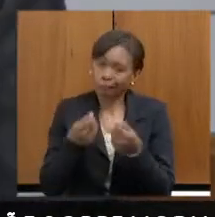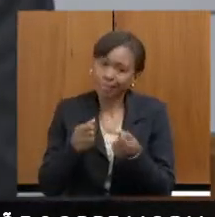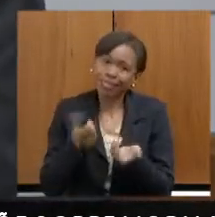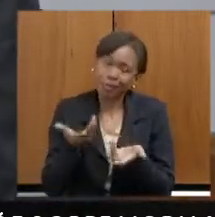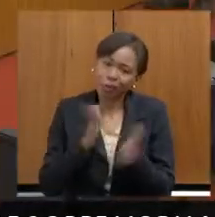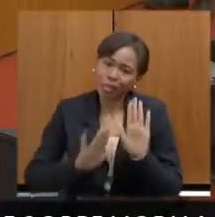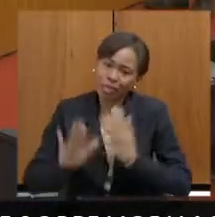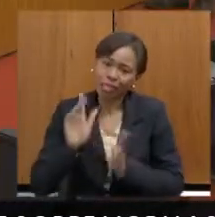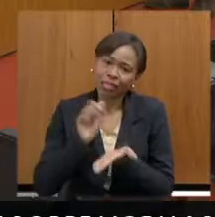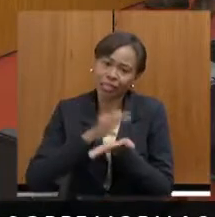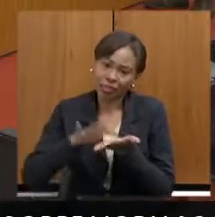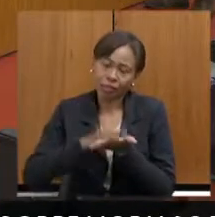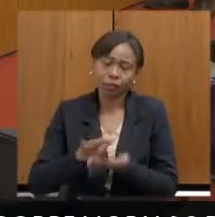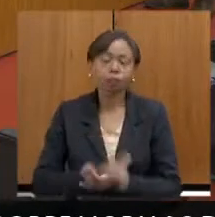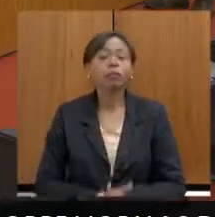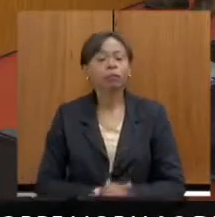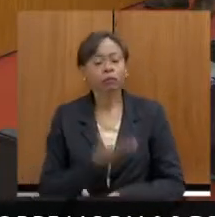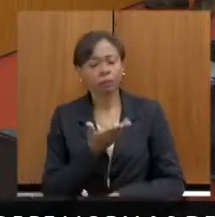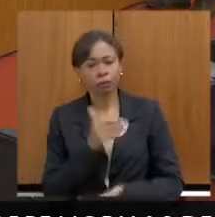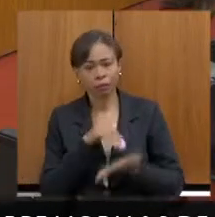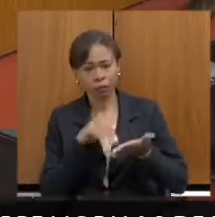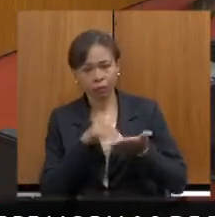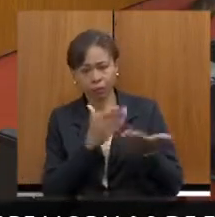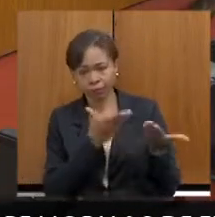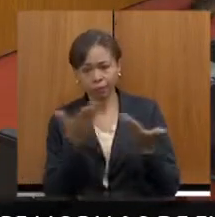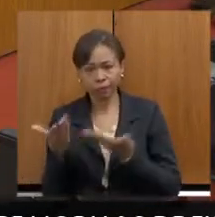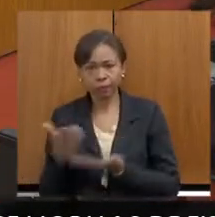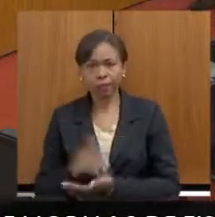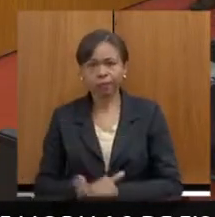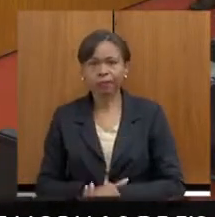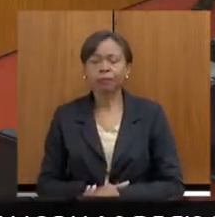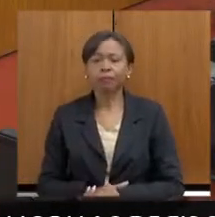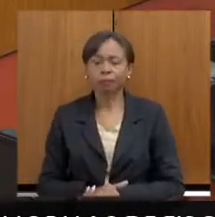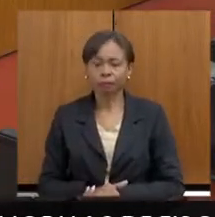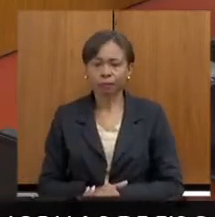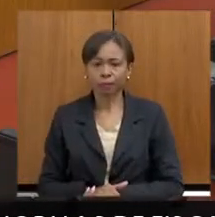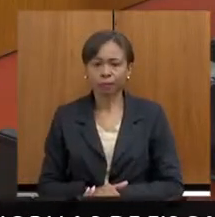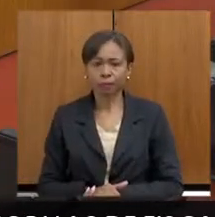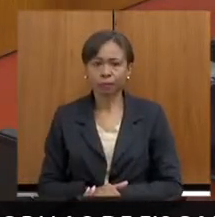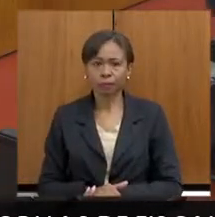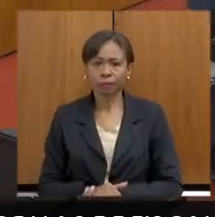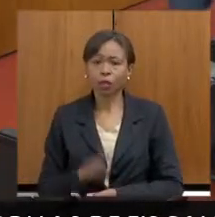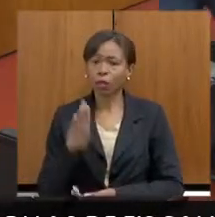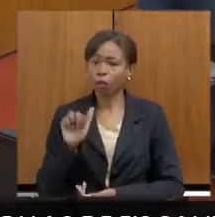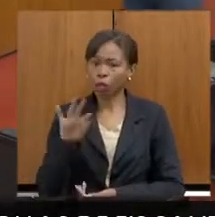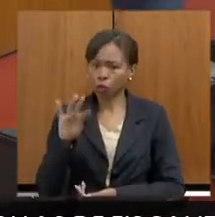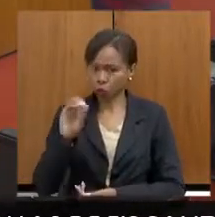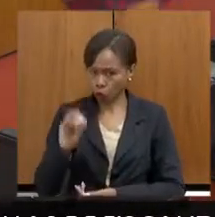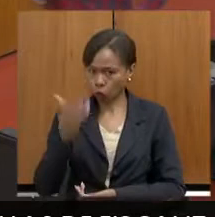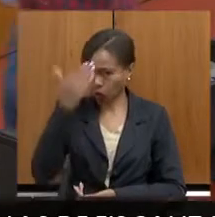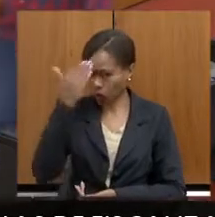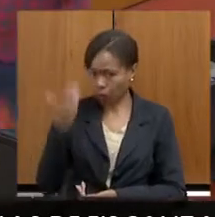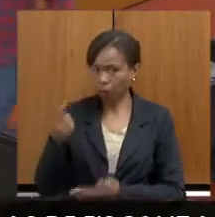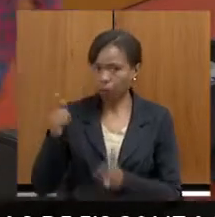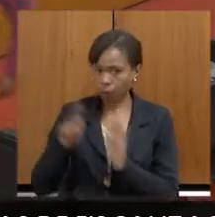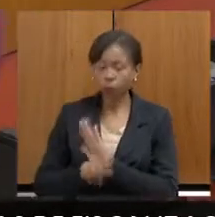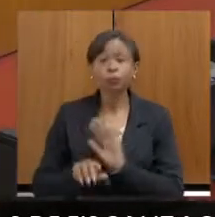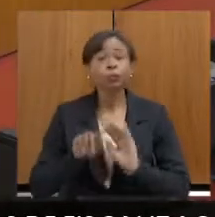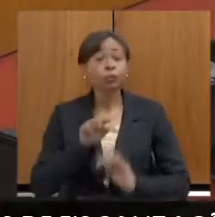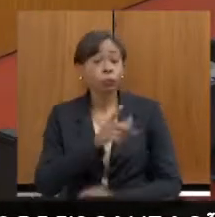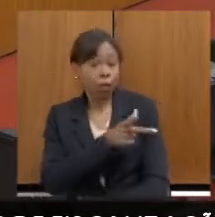gastos Obrigado por isso obrigado Arthur com a palavra o secretário vamos lá obrigado Presidente o Bartô pelas perguntas vacinação